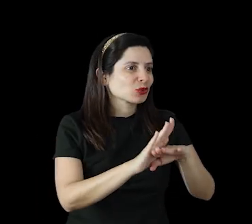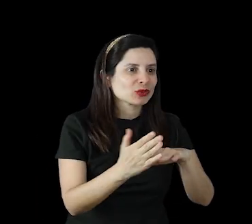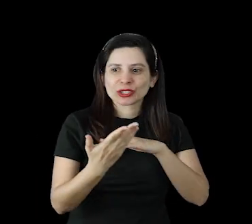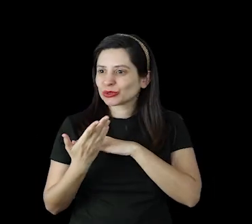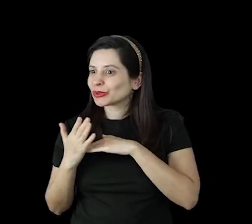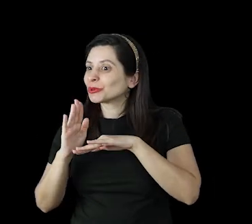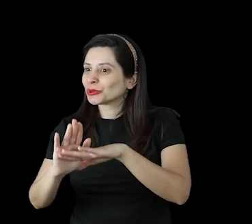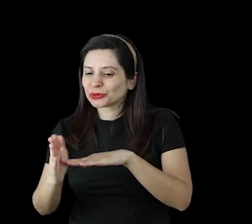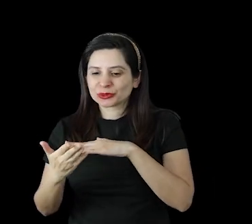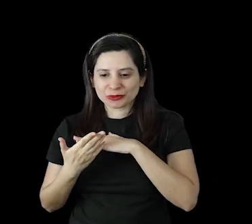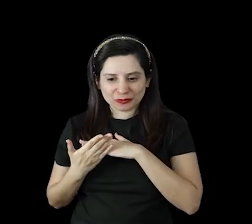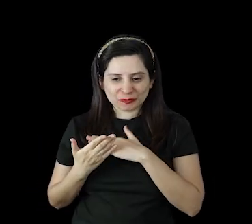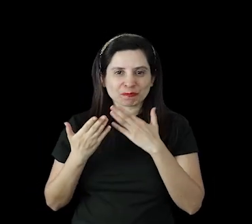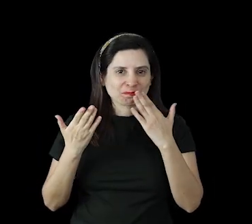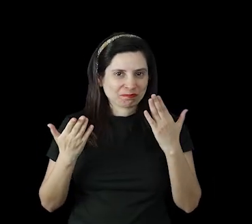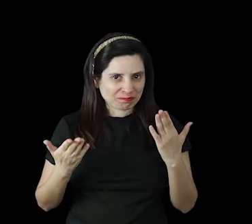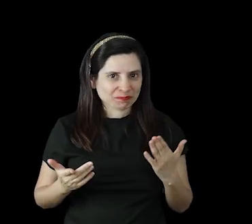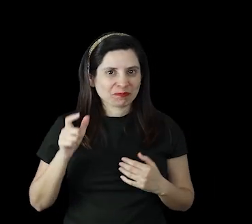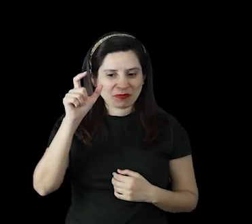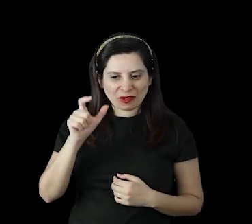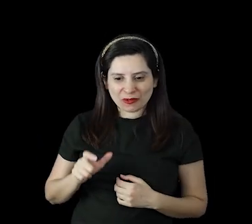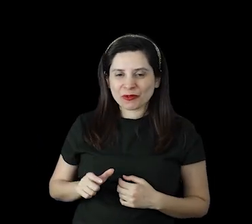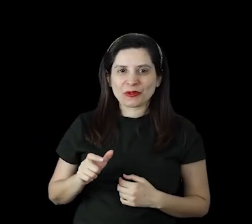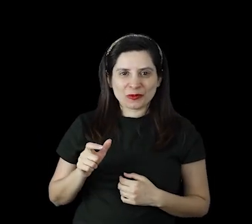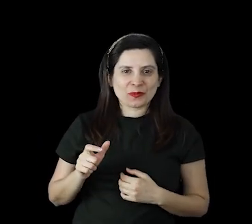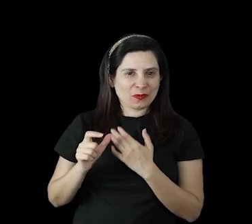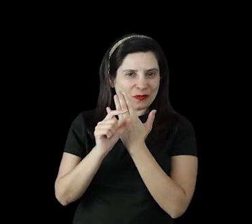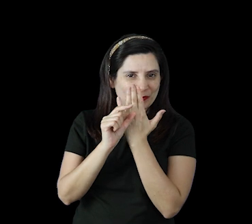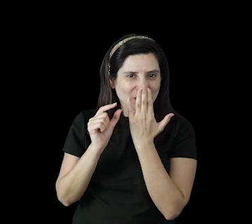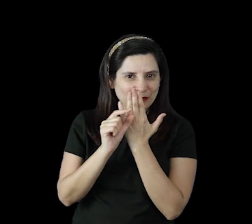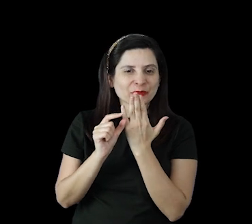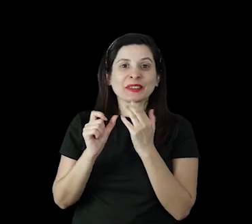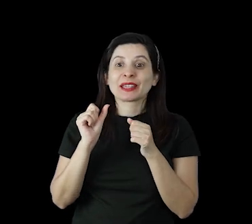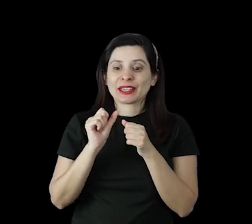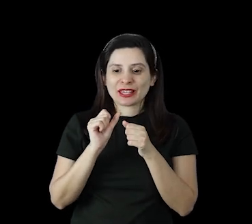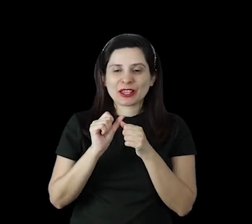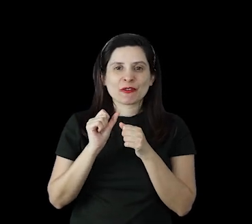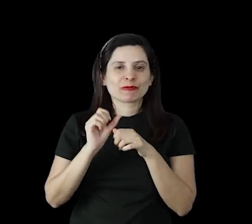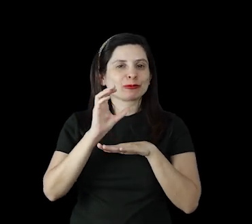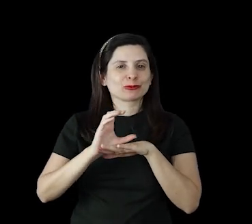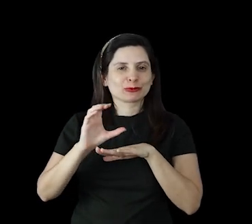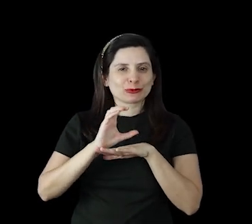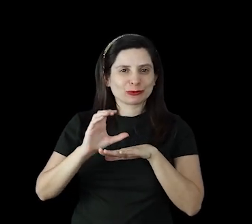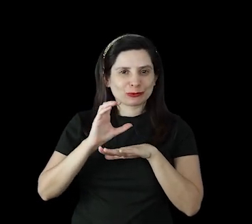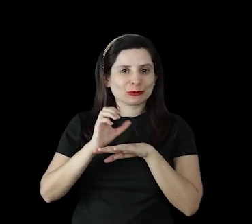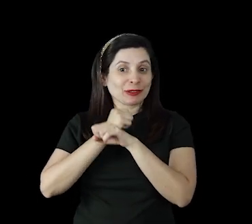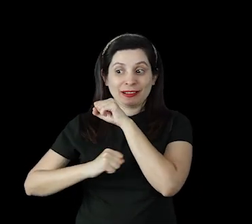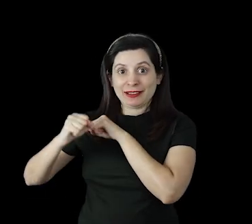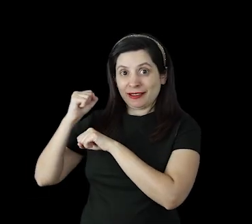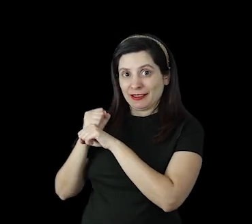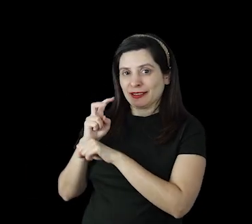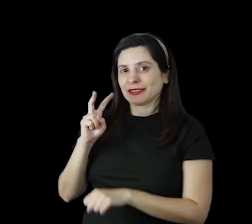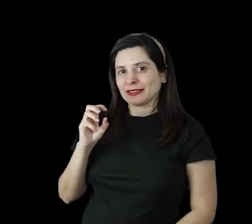né. Tanto que o Arriaga foi um roteirista que eu fiz uma masterclass lá em